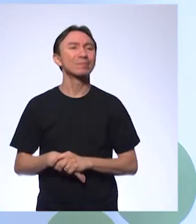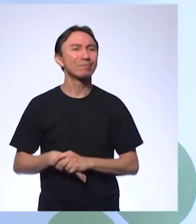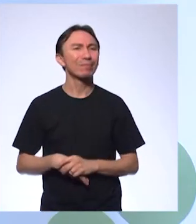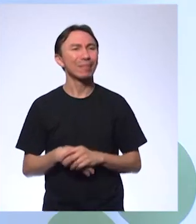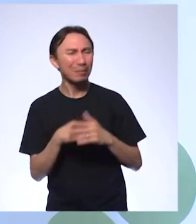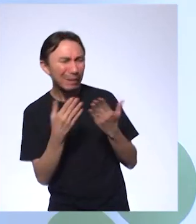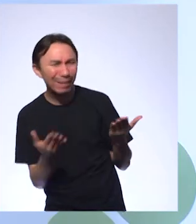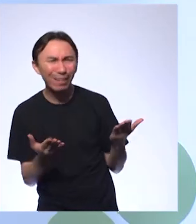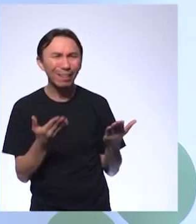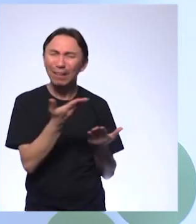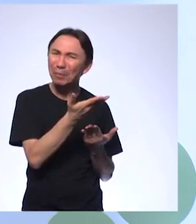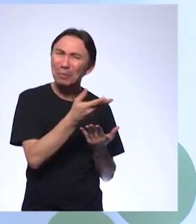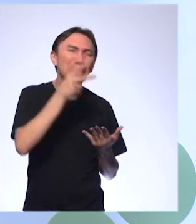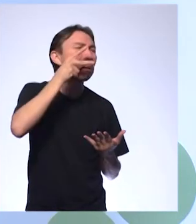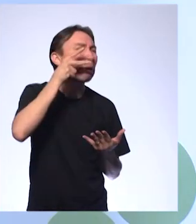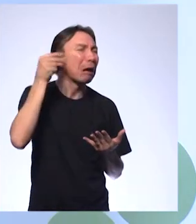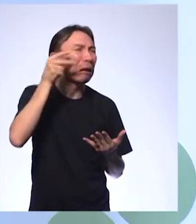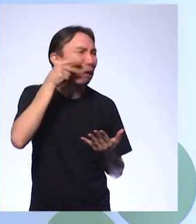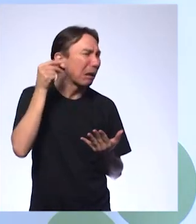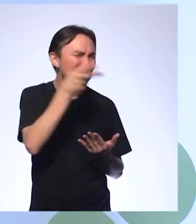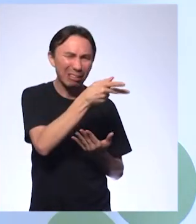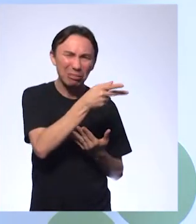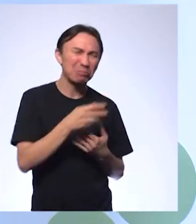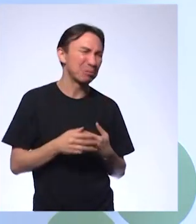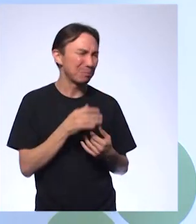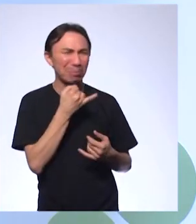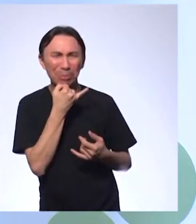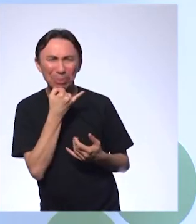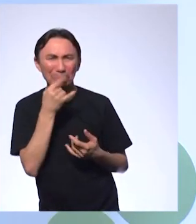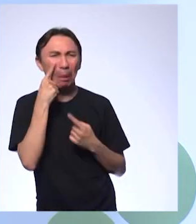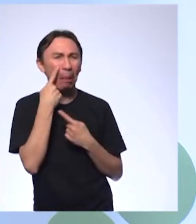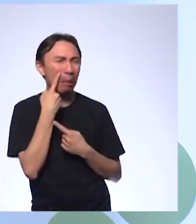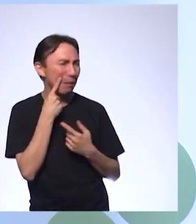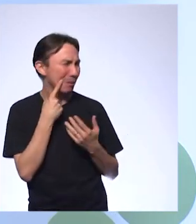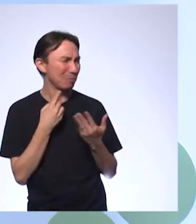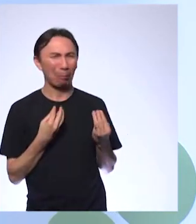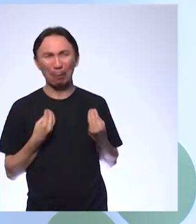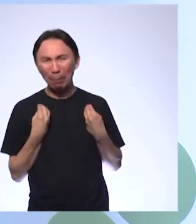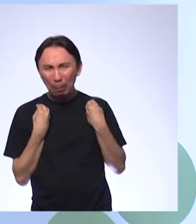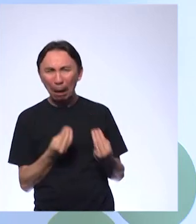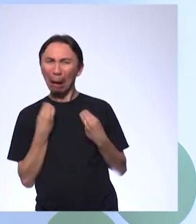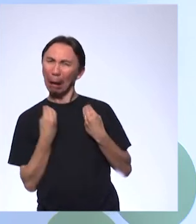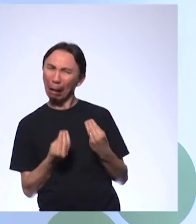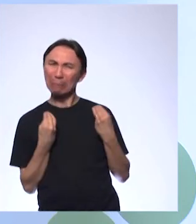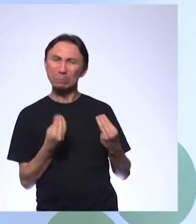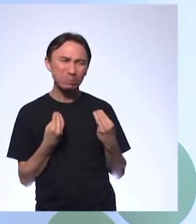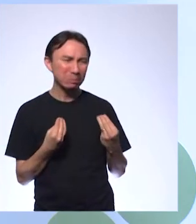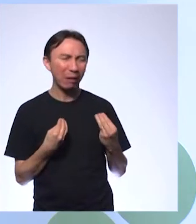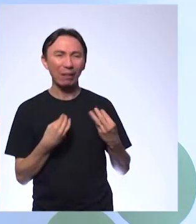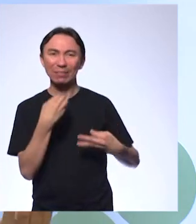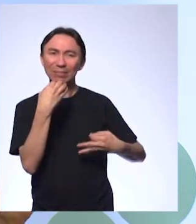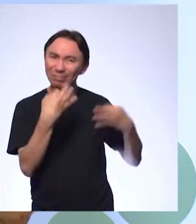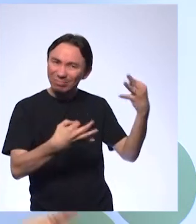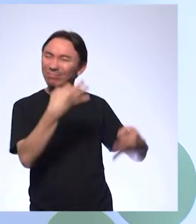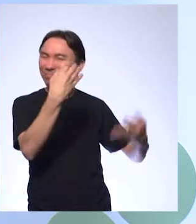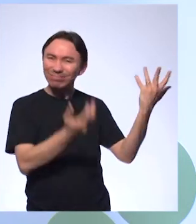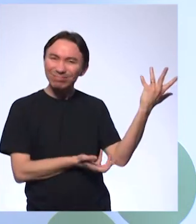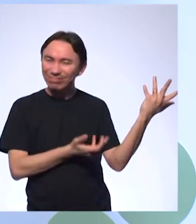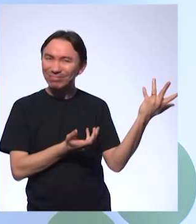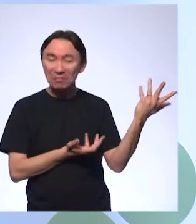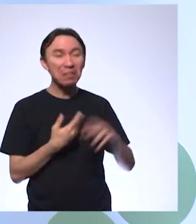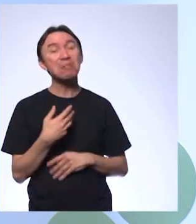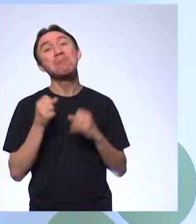mas ela está chorando sobre o gato? Né? Isso é um julgamento, isso não é escutativa. Né? Eu não me coloquei no lugar dela, né? Eu posso